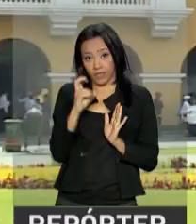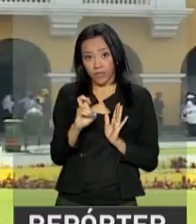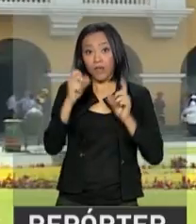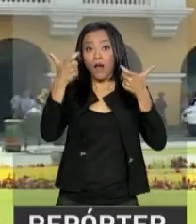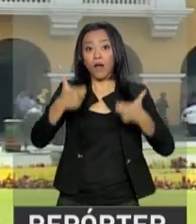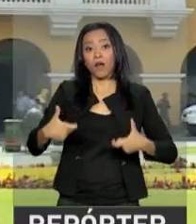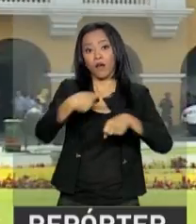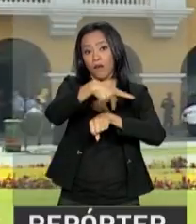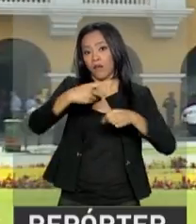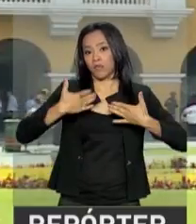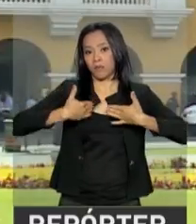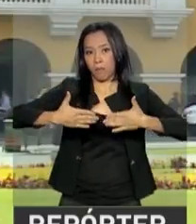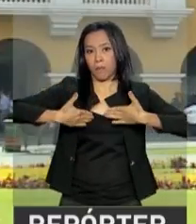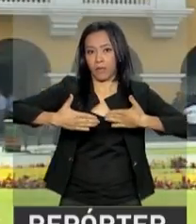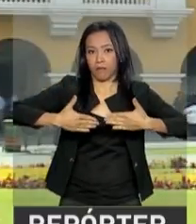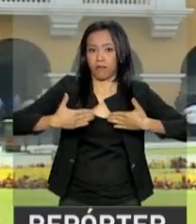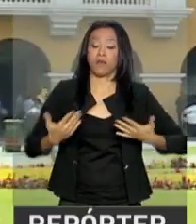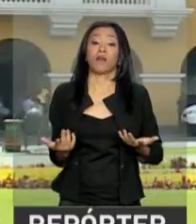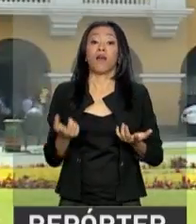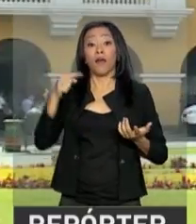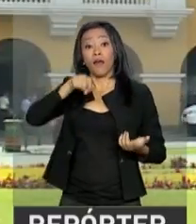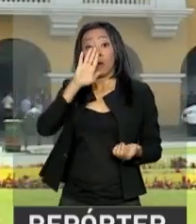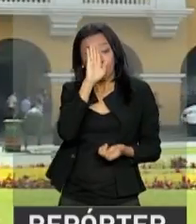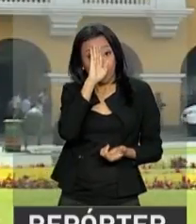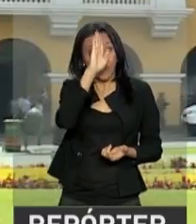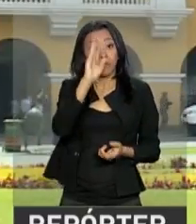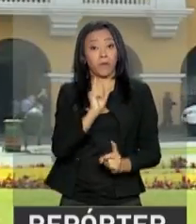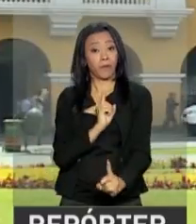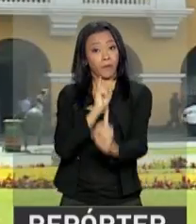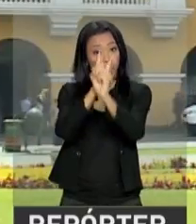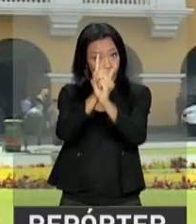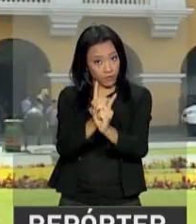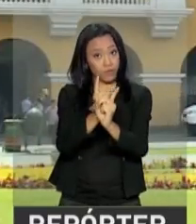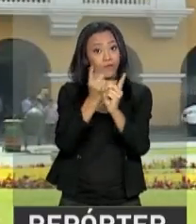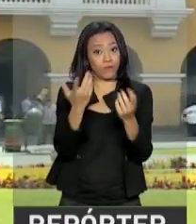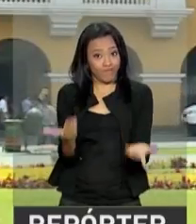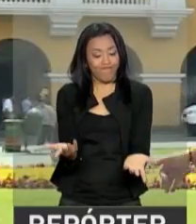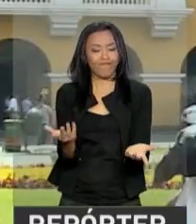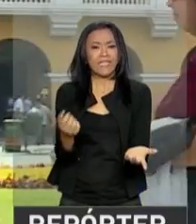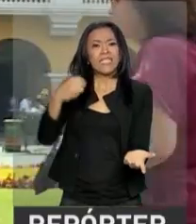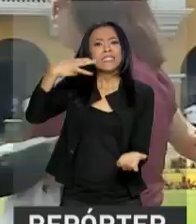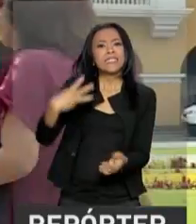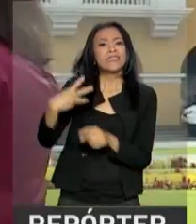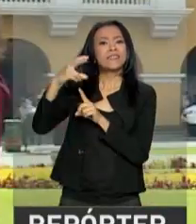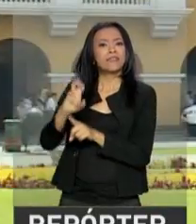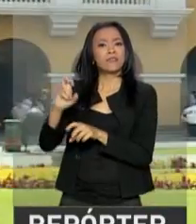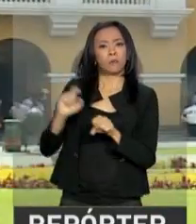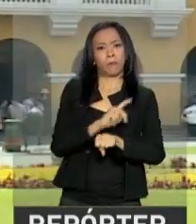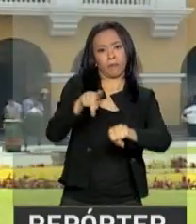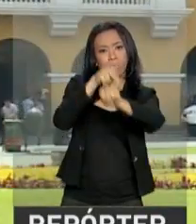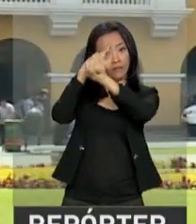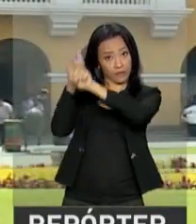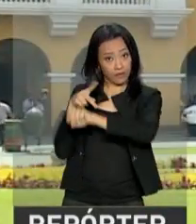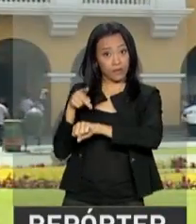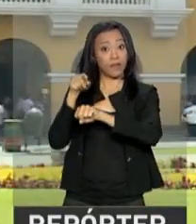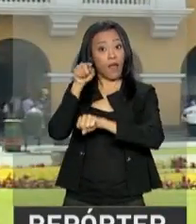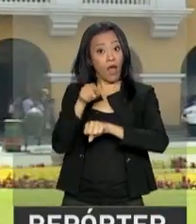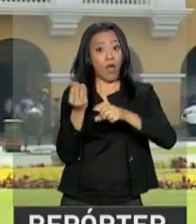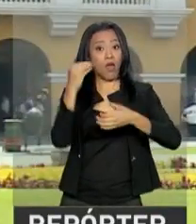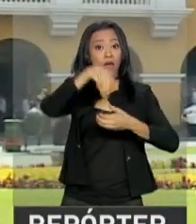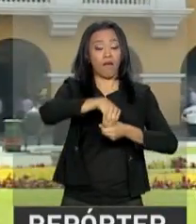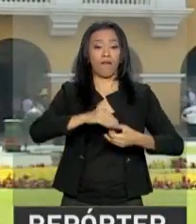considerado o principal encontro do hemisfério ocidental 35 países fazem parte do continente